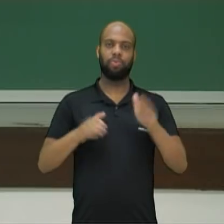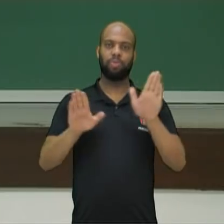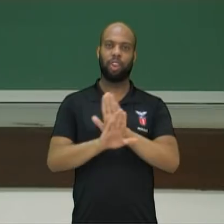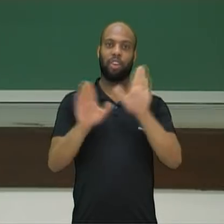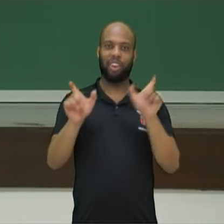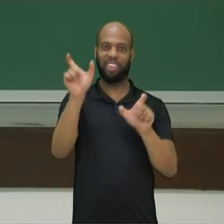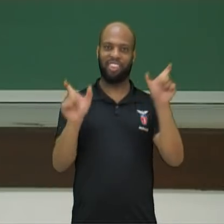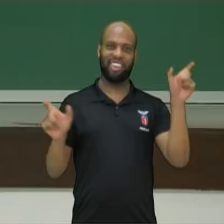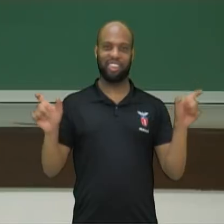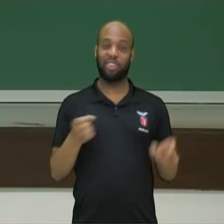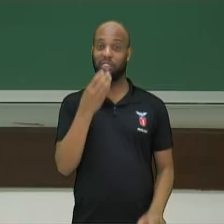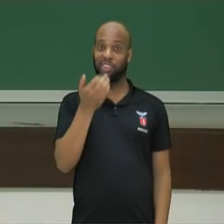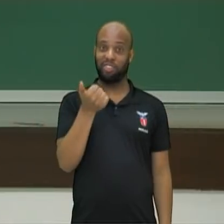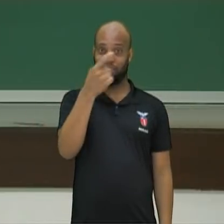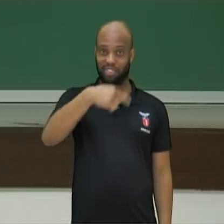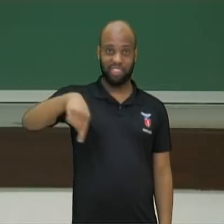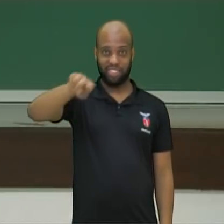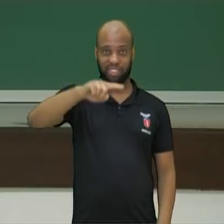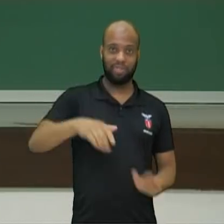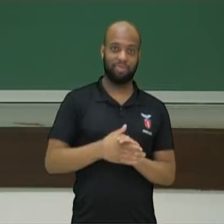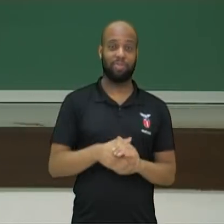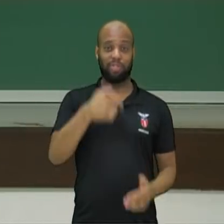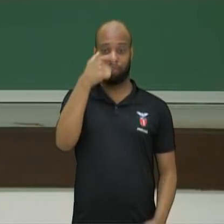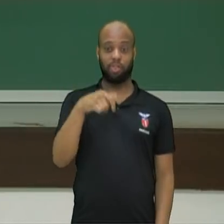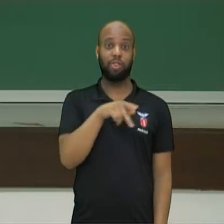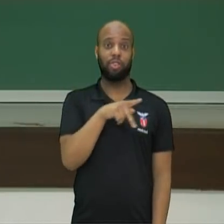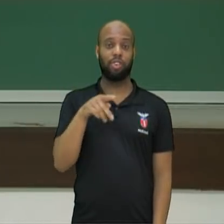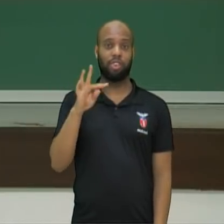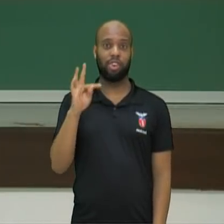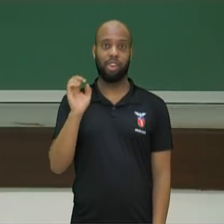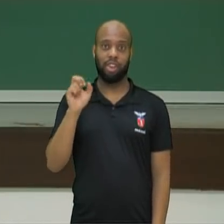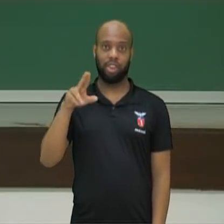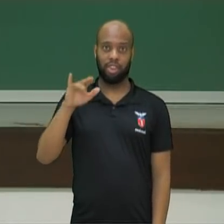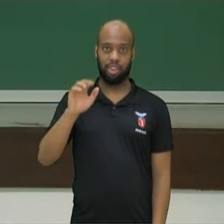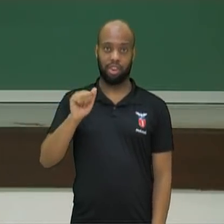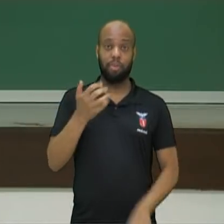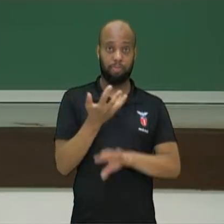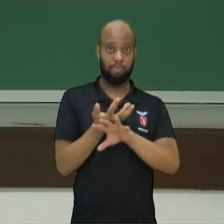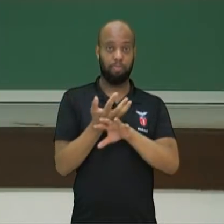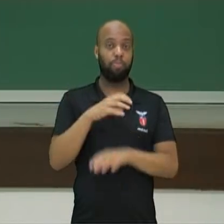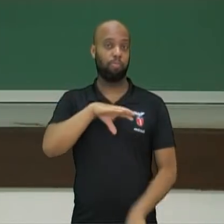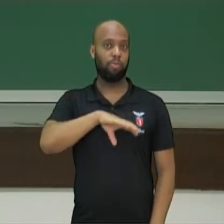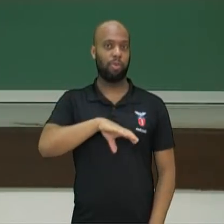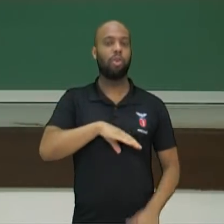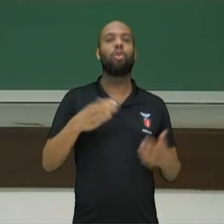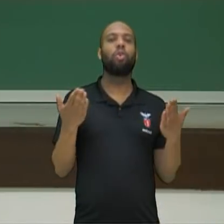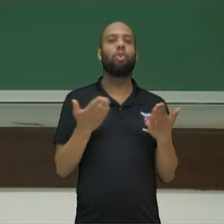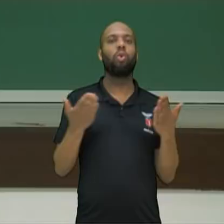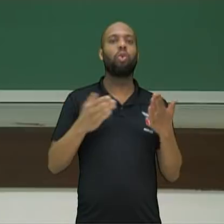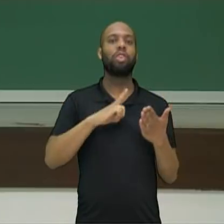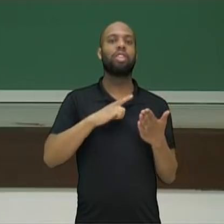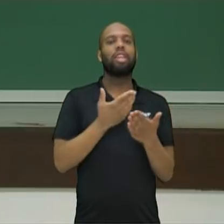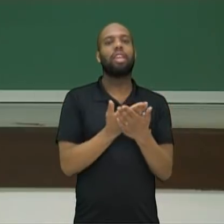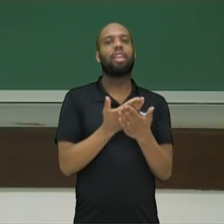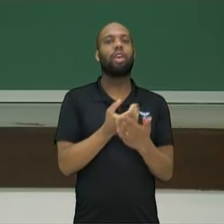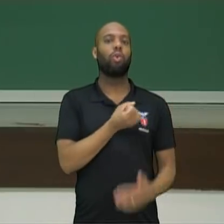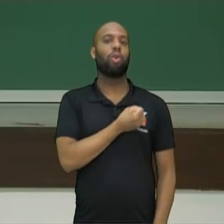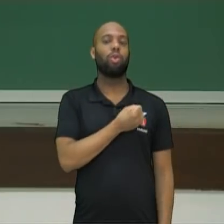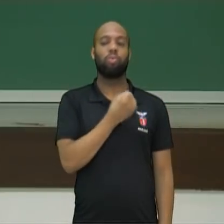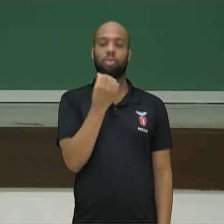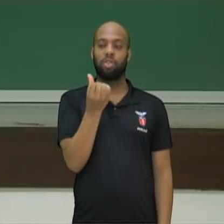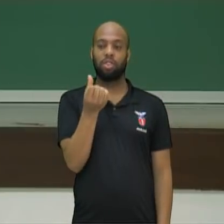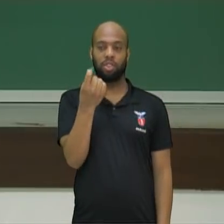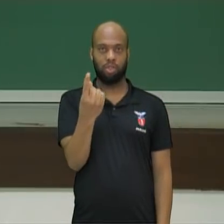Olá, pessoal! Tudo bem com vocês? Professora Tânia de Língua Portuguesa. Hoje vamos trabalhar com a aula de número